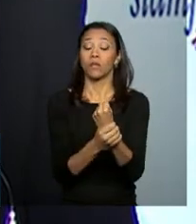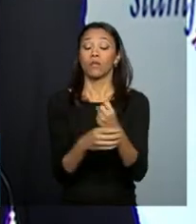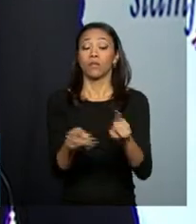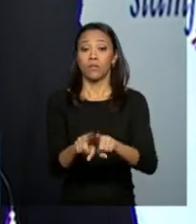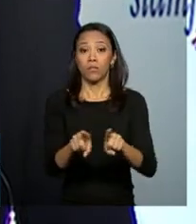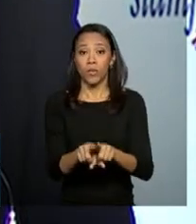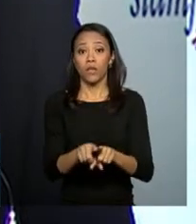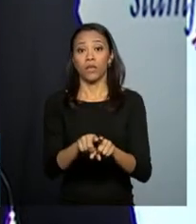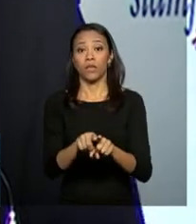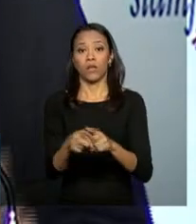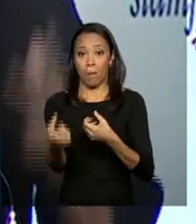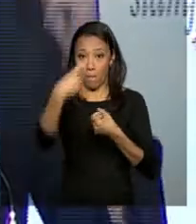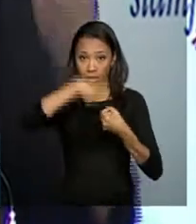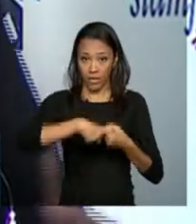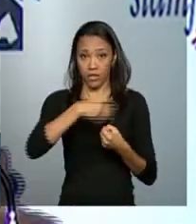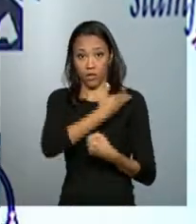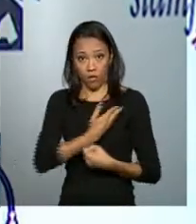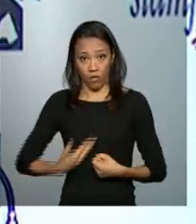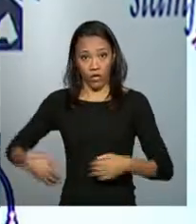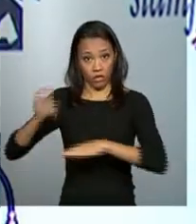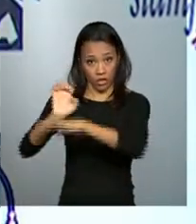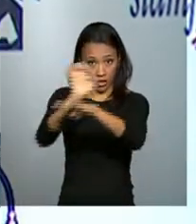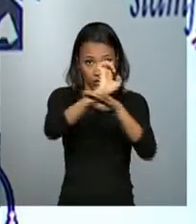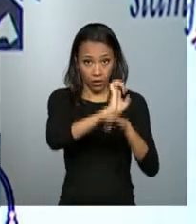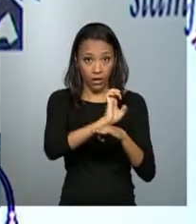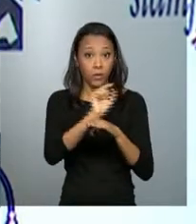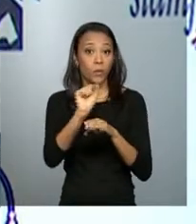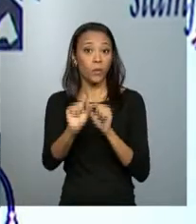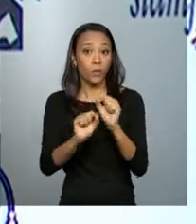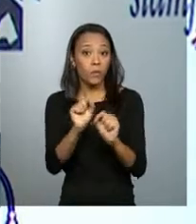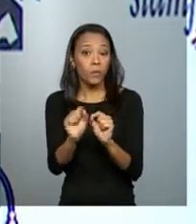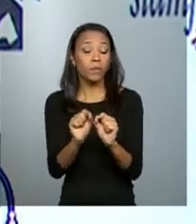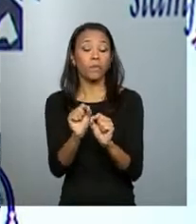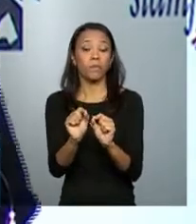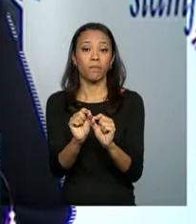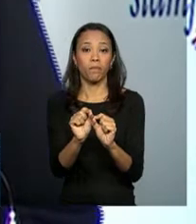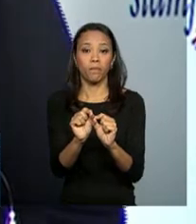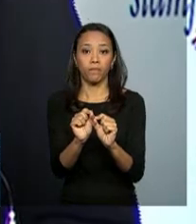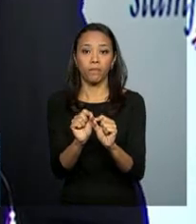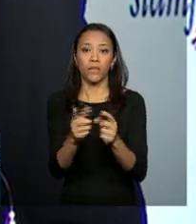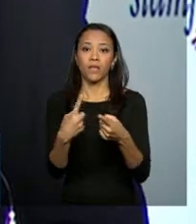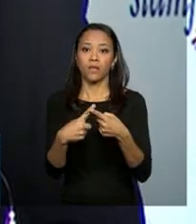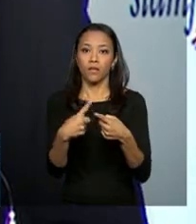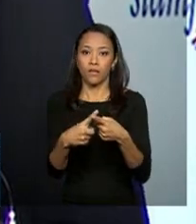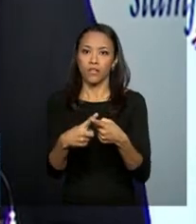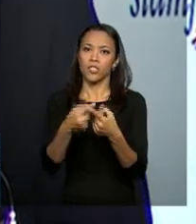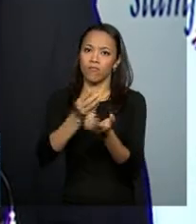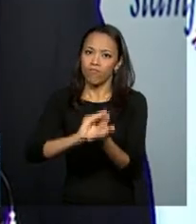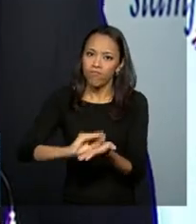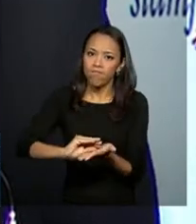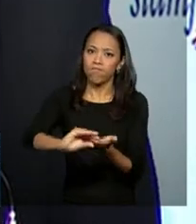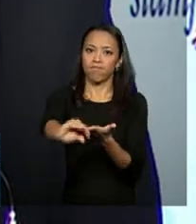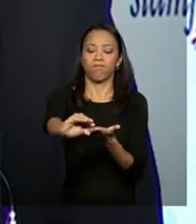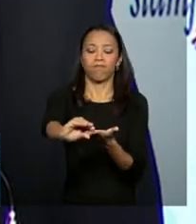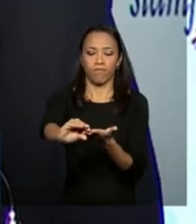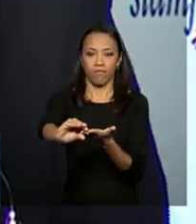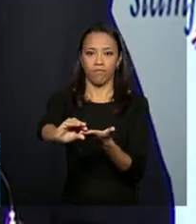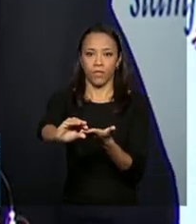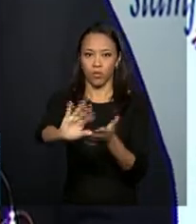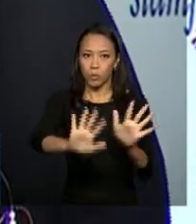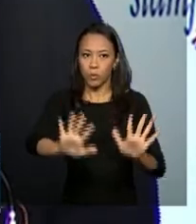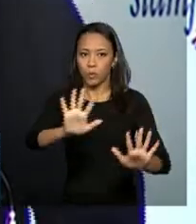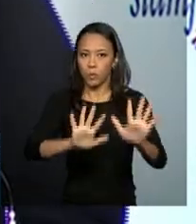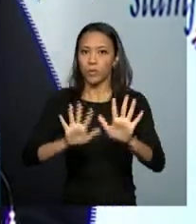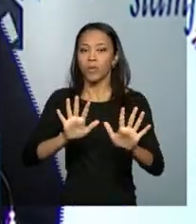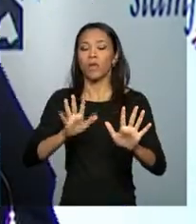governos estaduais, subsidiando pesadamente o investimento.